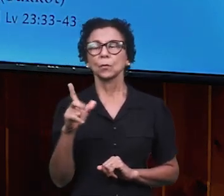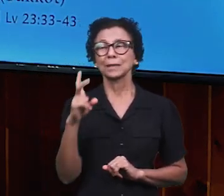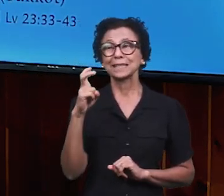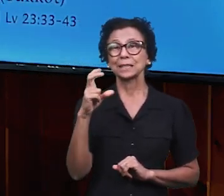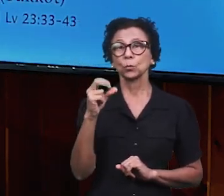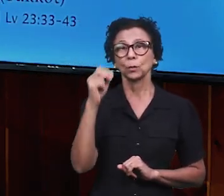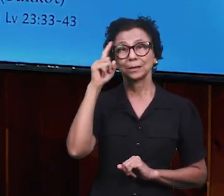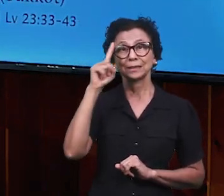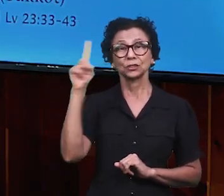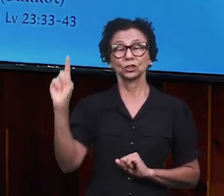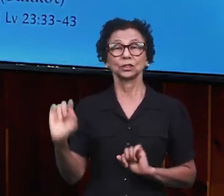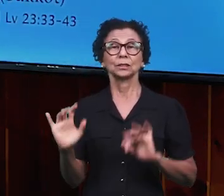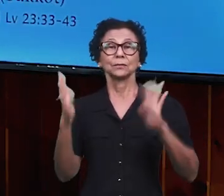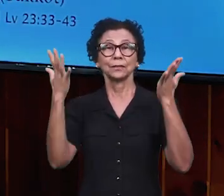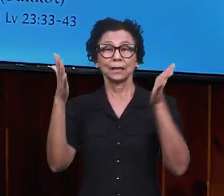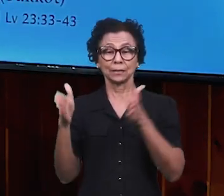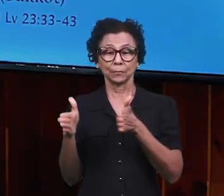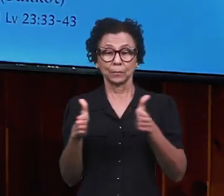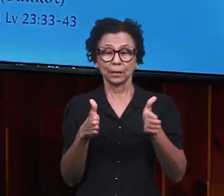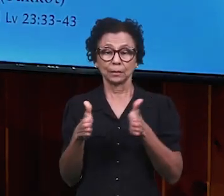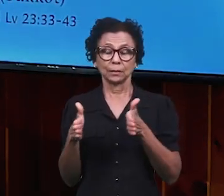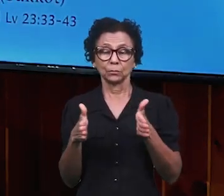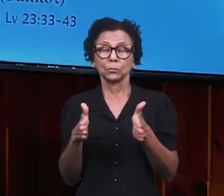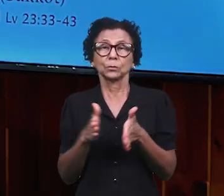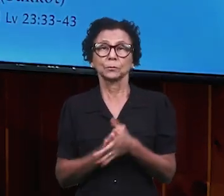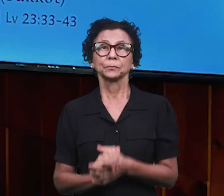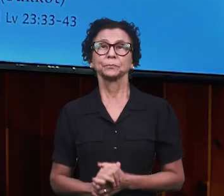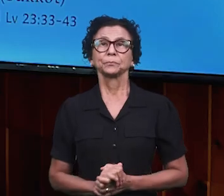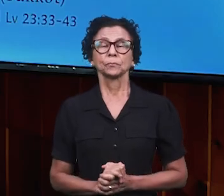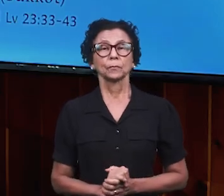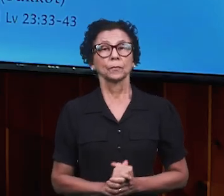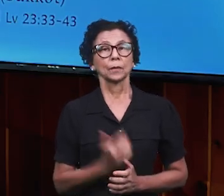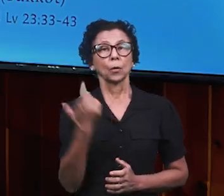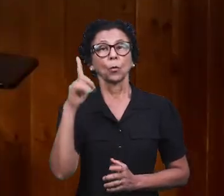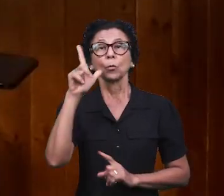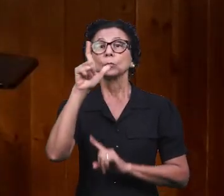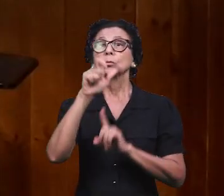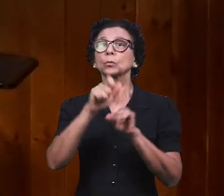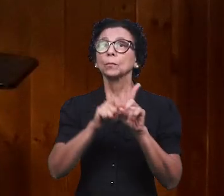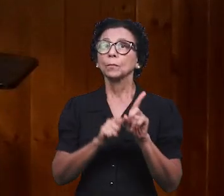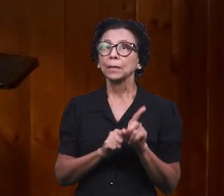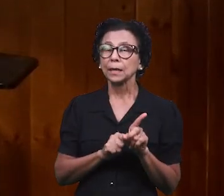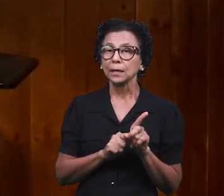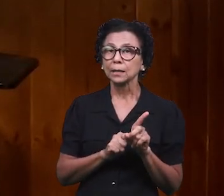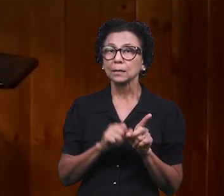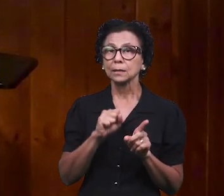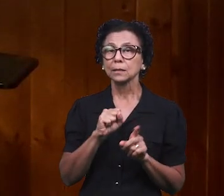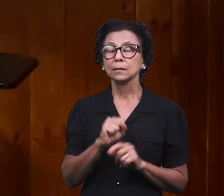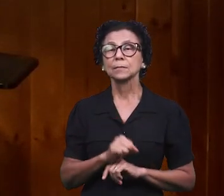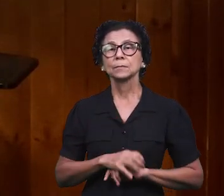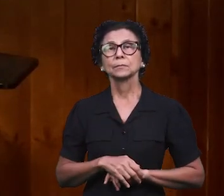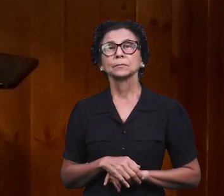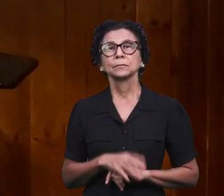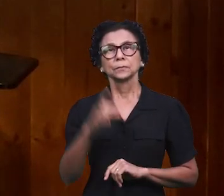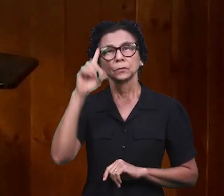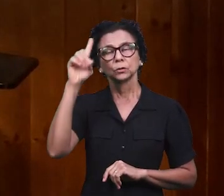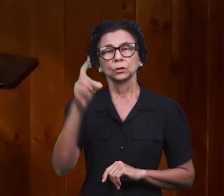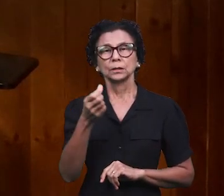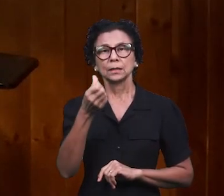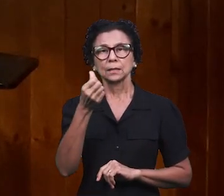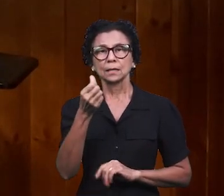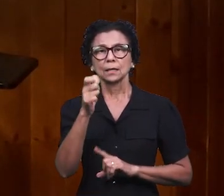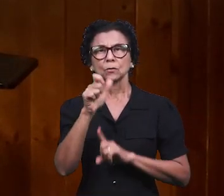festa. Nós já passamos agora para um outro mês, é o mês de Sivan, no dia 6 de